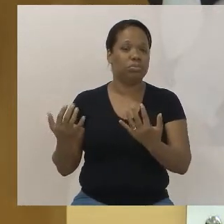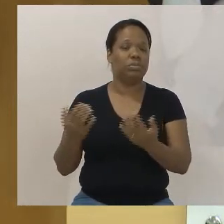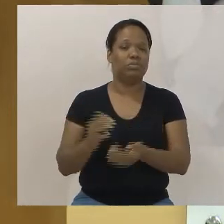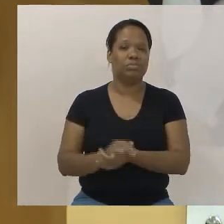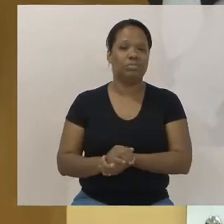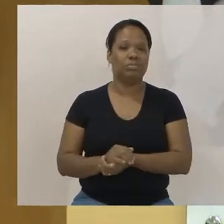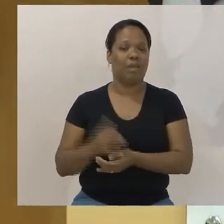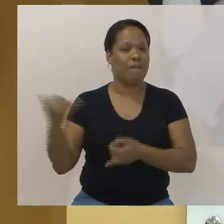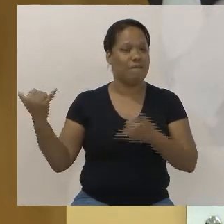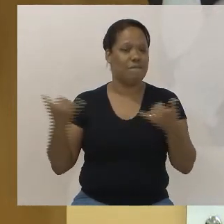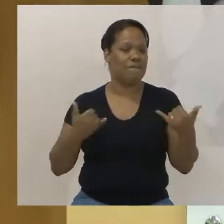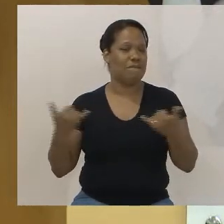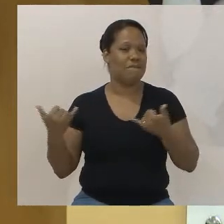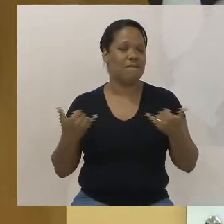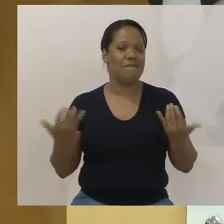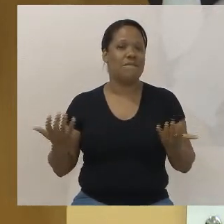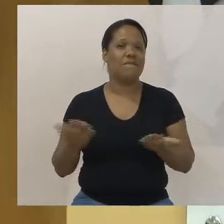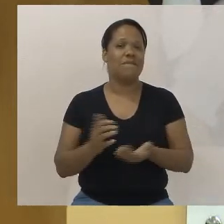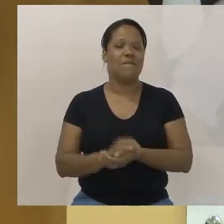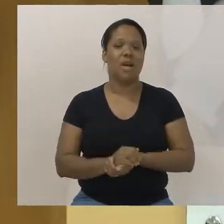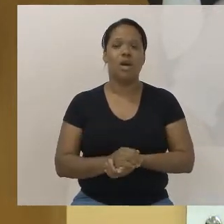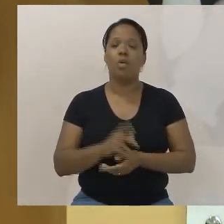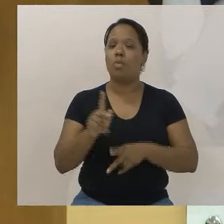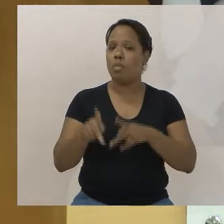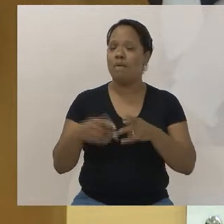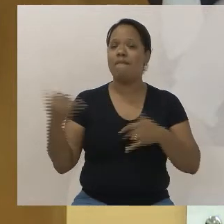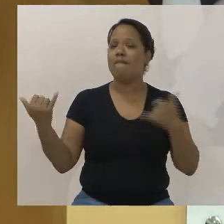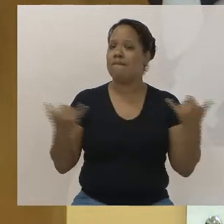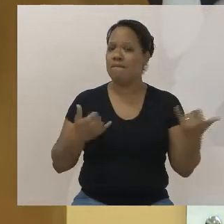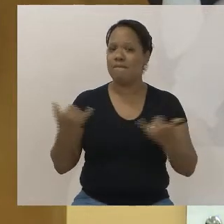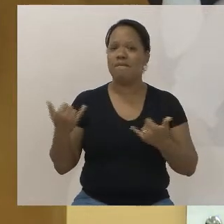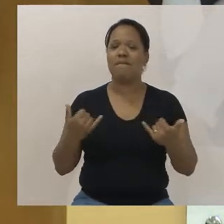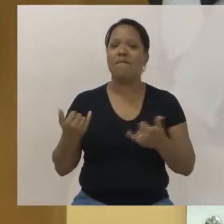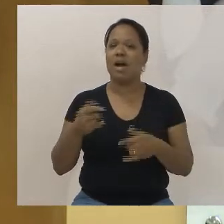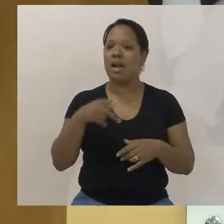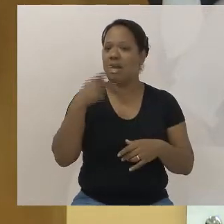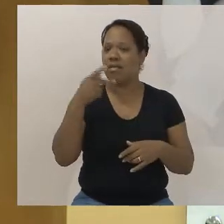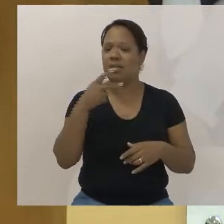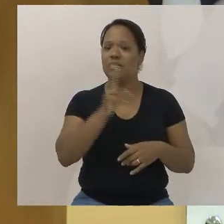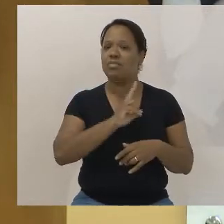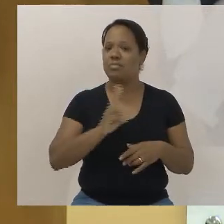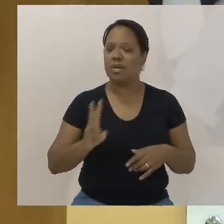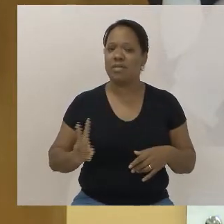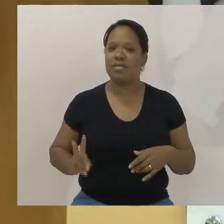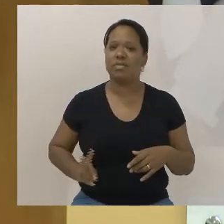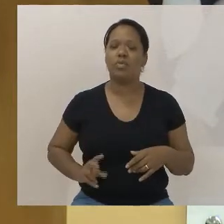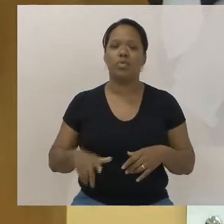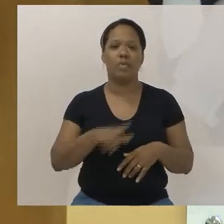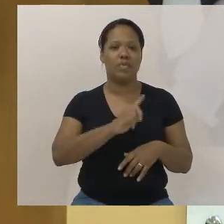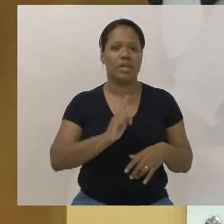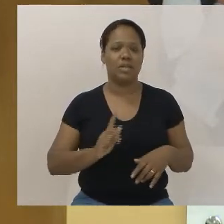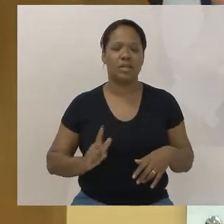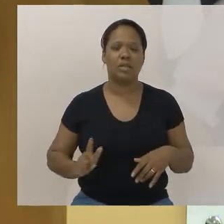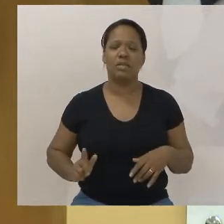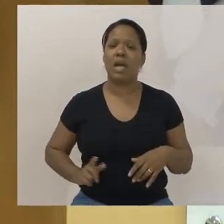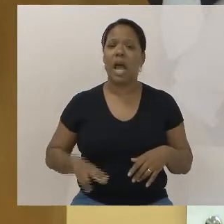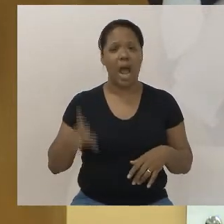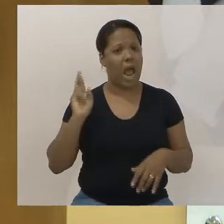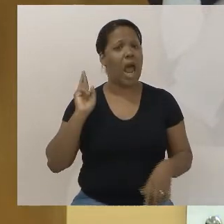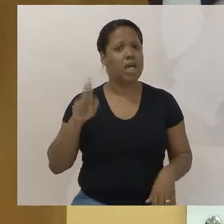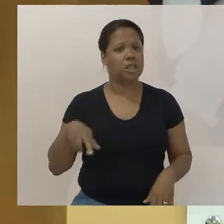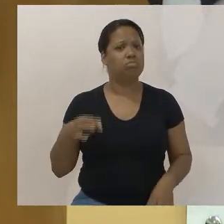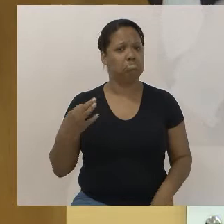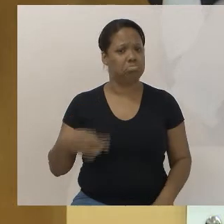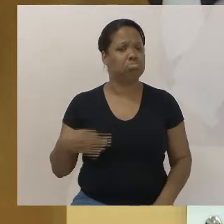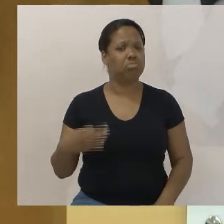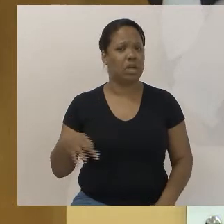nem a população está cobrando mais dos vereadores dos prefeitos governadores e com razão